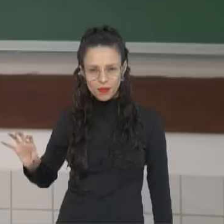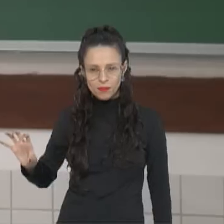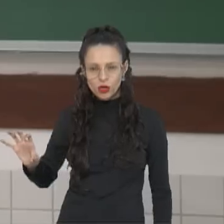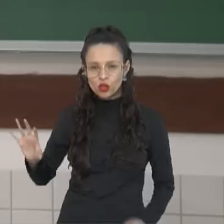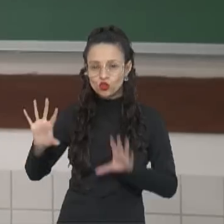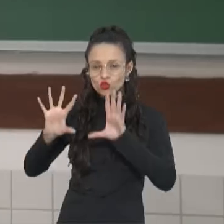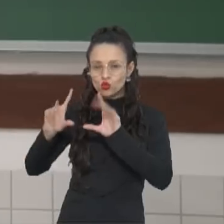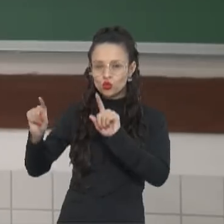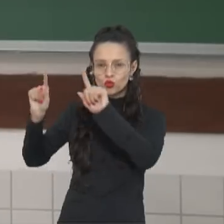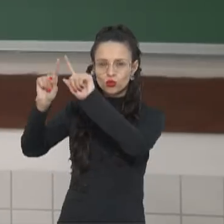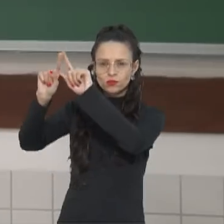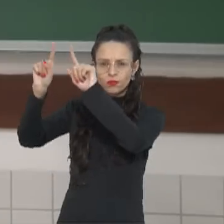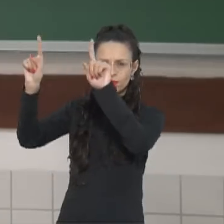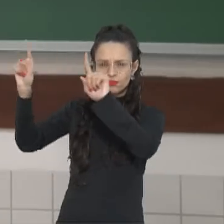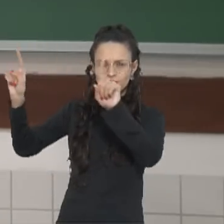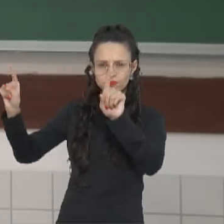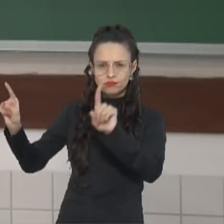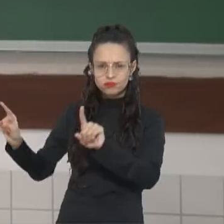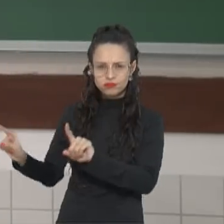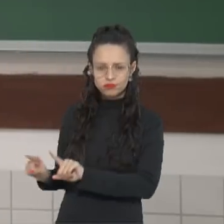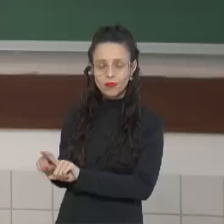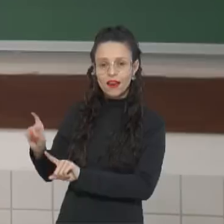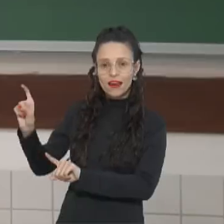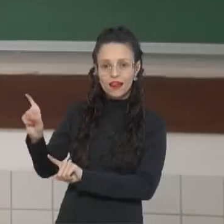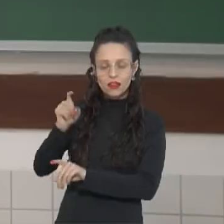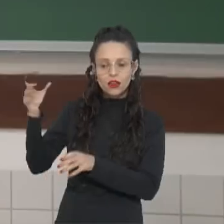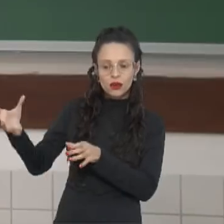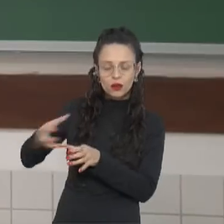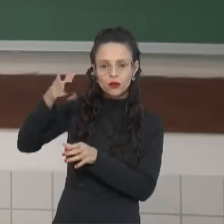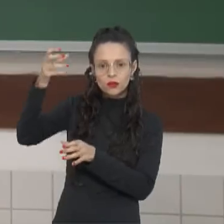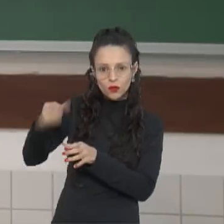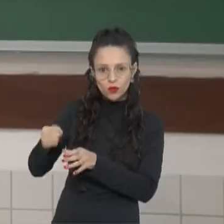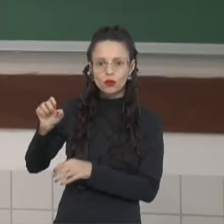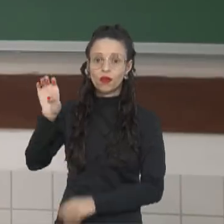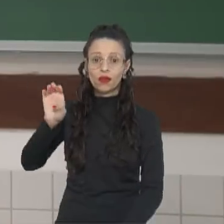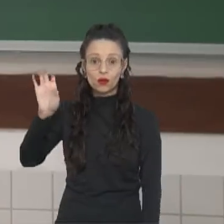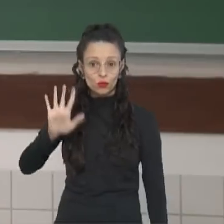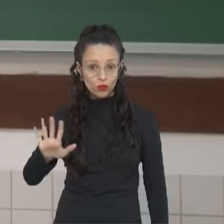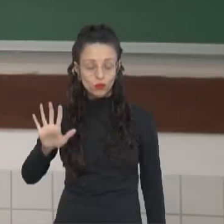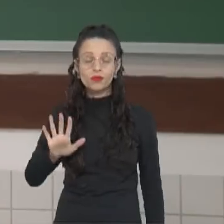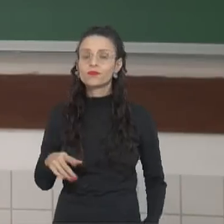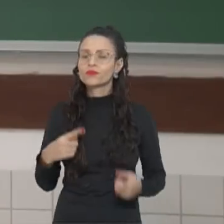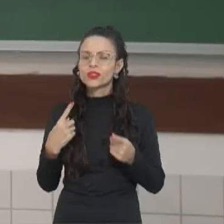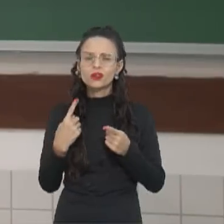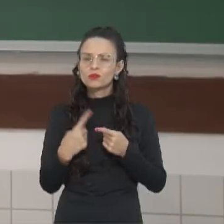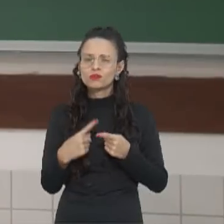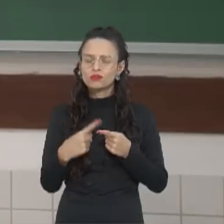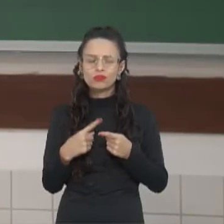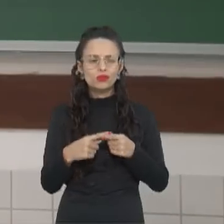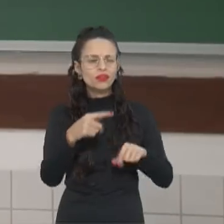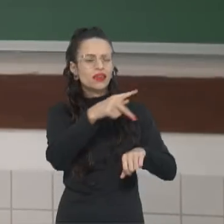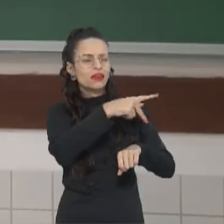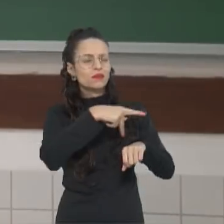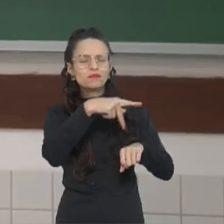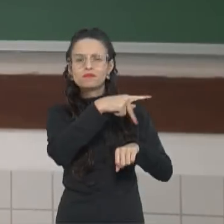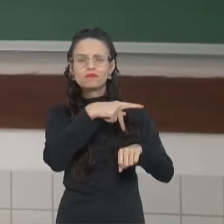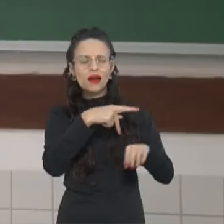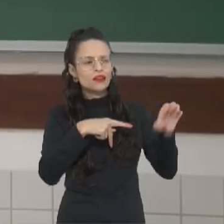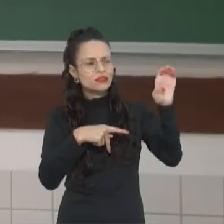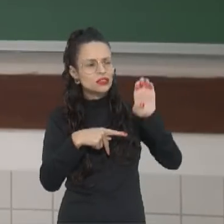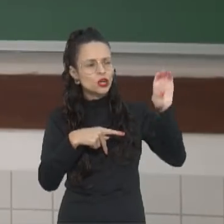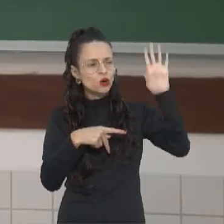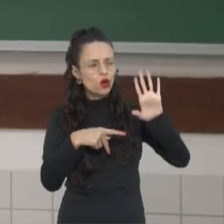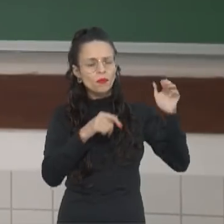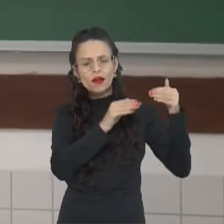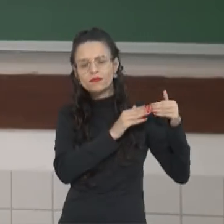do continente foi colônia europeia. Objetivos: por que os países europeus chegaram na